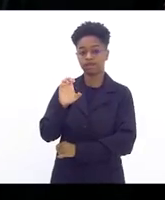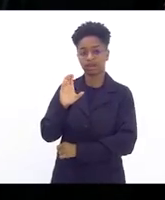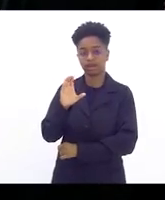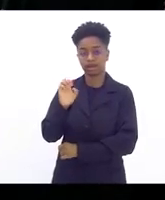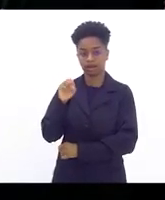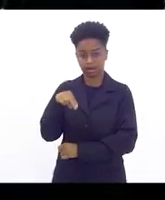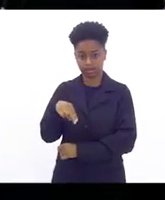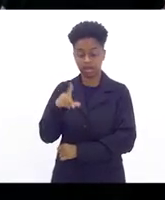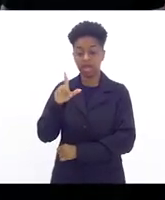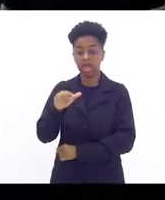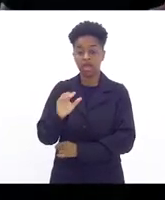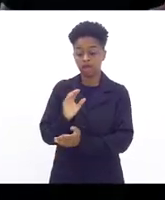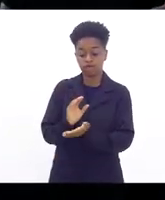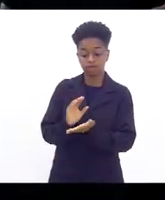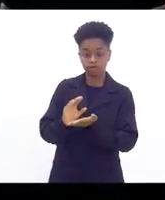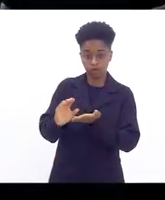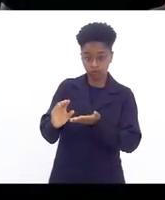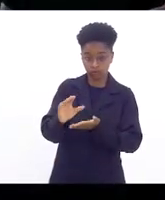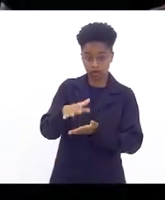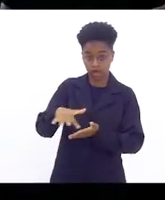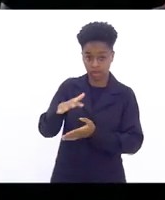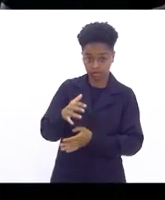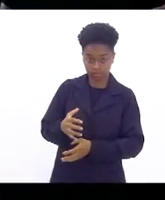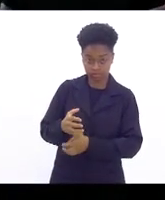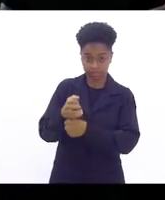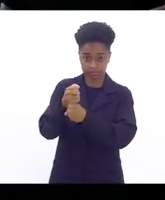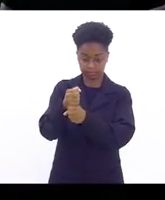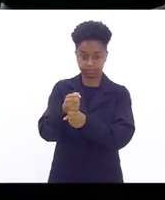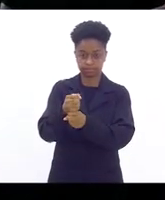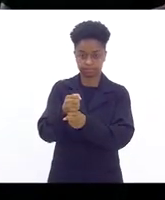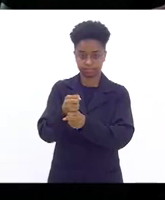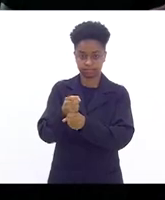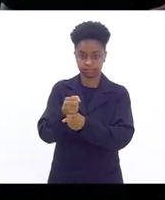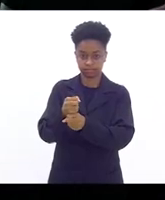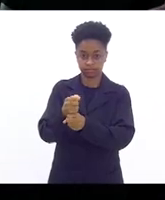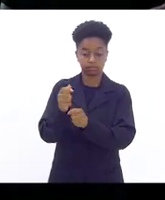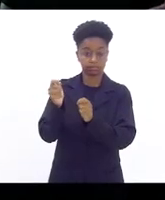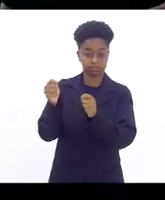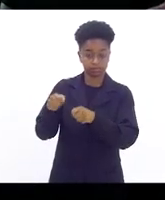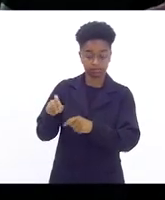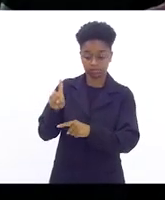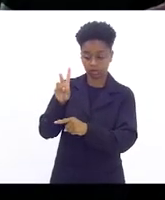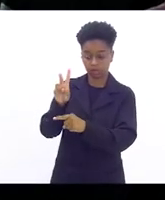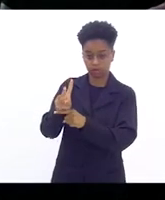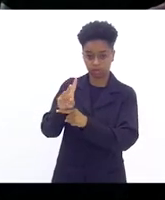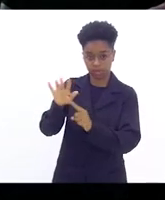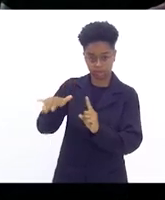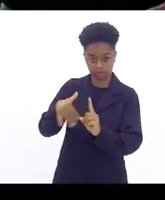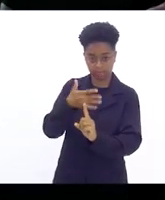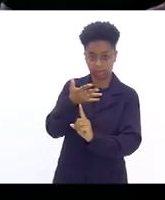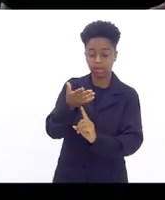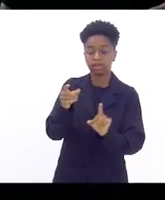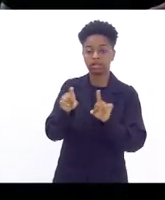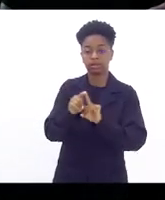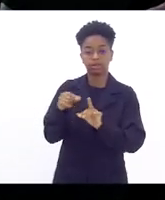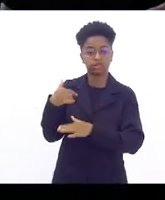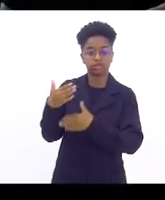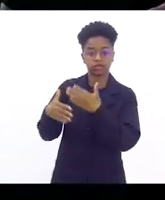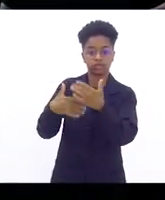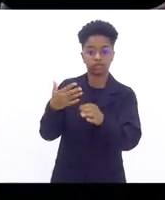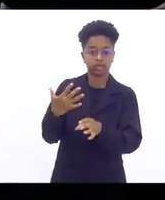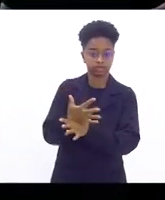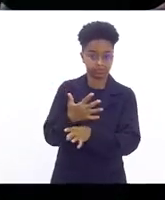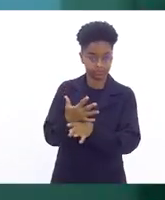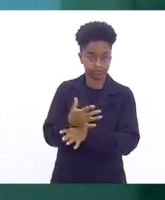fecan ele é um fundo de natureza contábil para conservação ambiental e desenvolvimento urbano